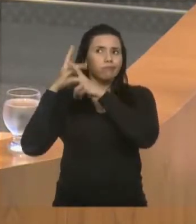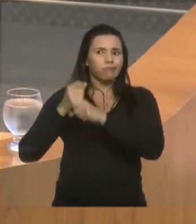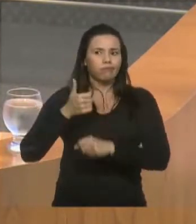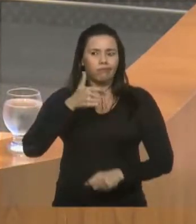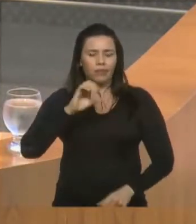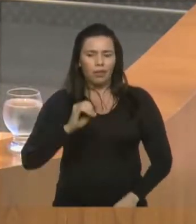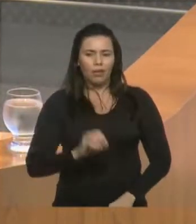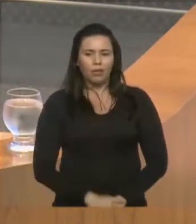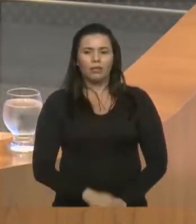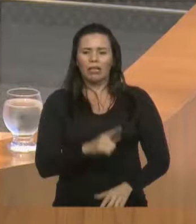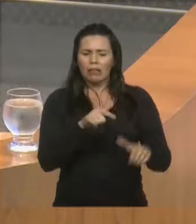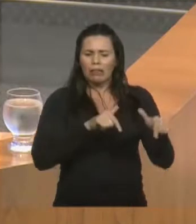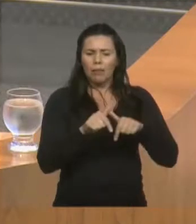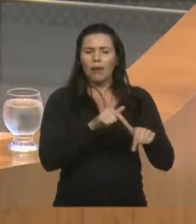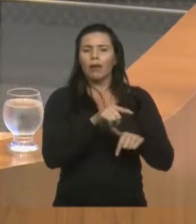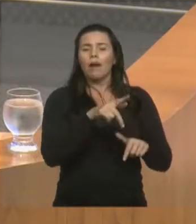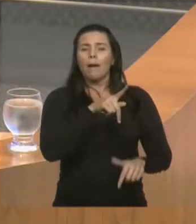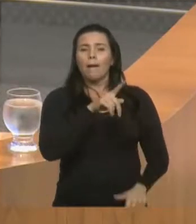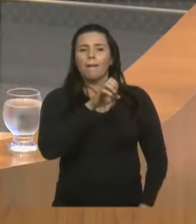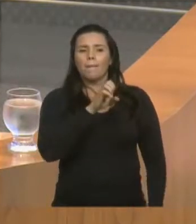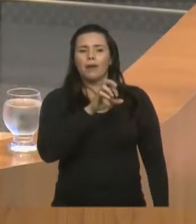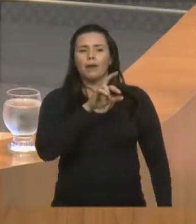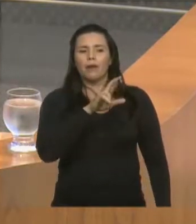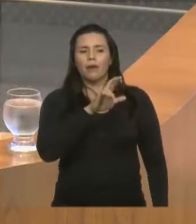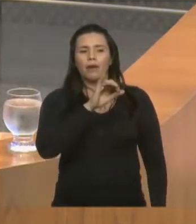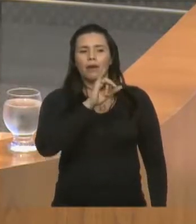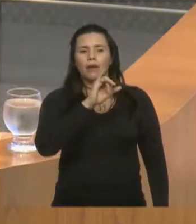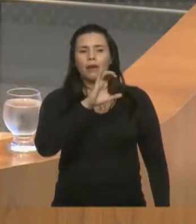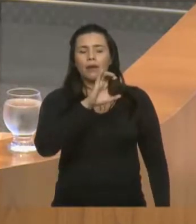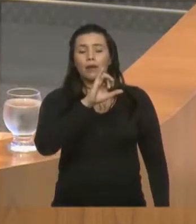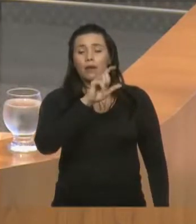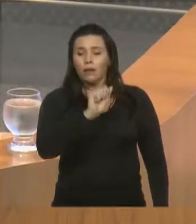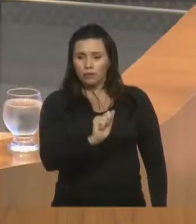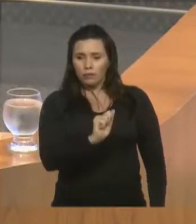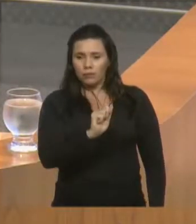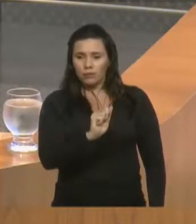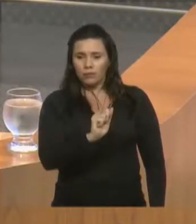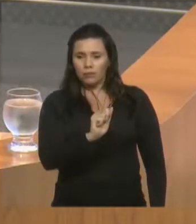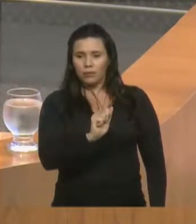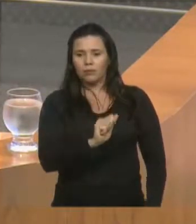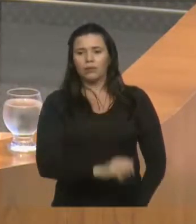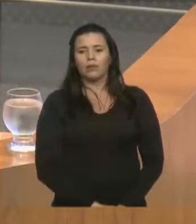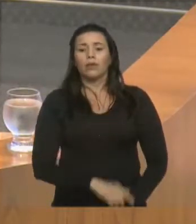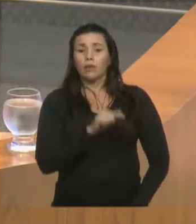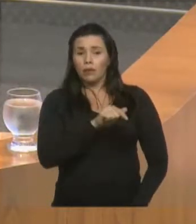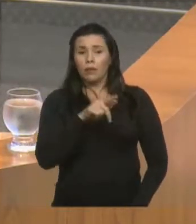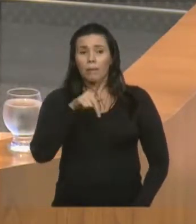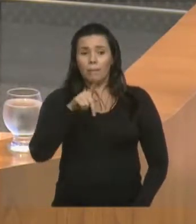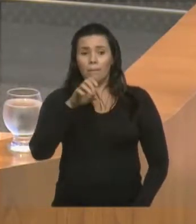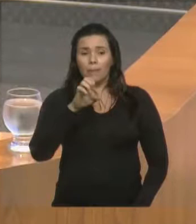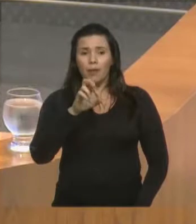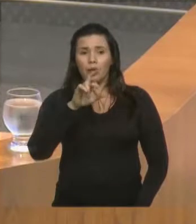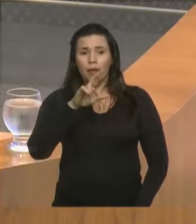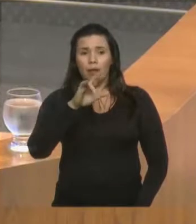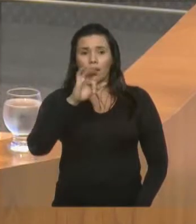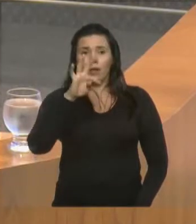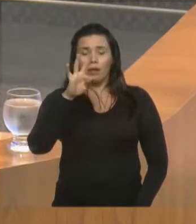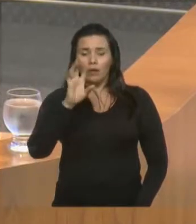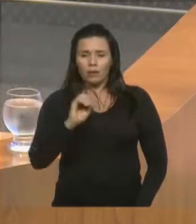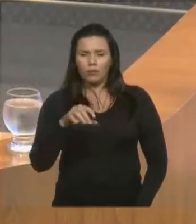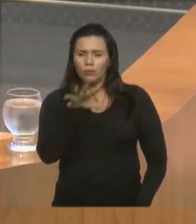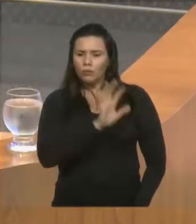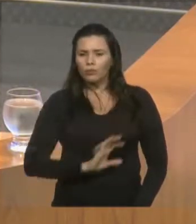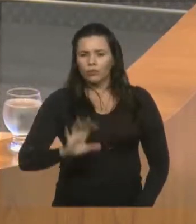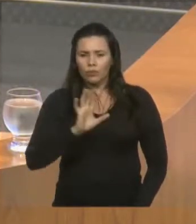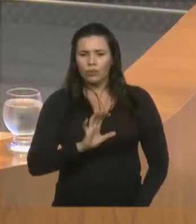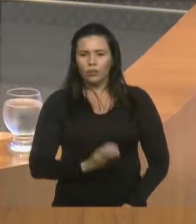engrandecendo a perícia no Estado do Maranhão. Por isso mesmo ele será o perito geral na hora das formalidades legais cumpridas, doutor Márcio.